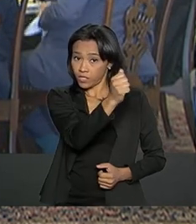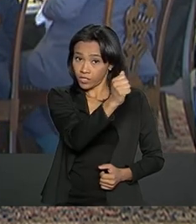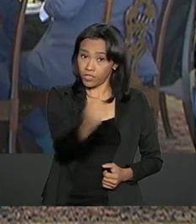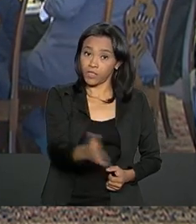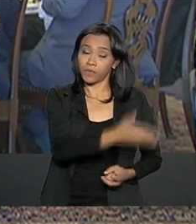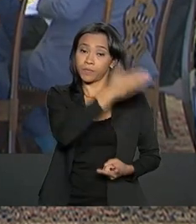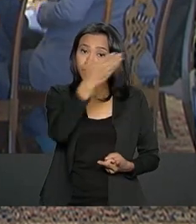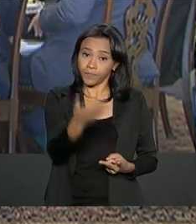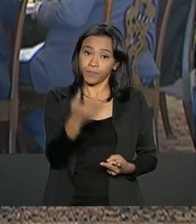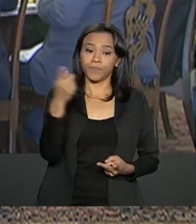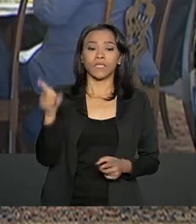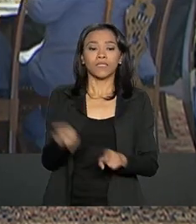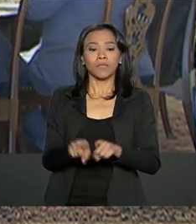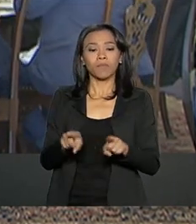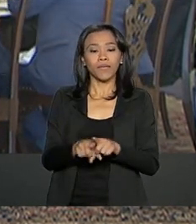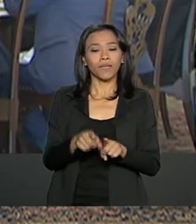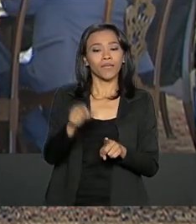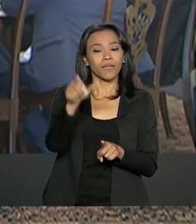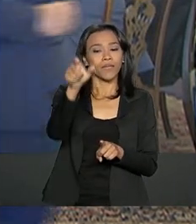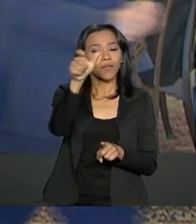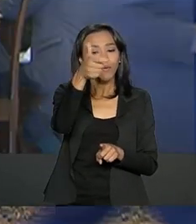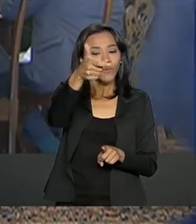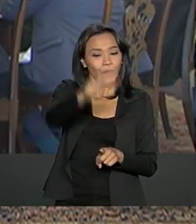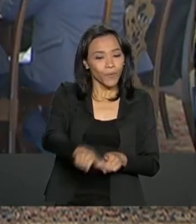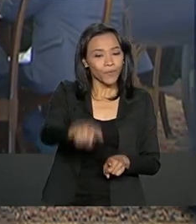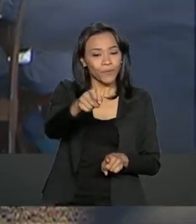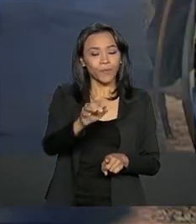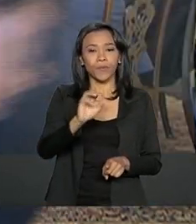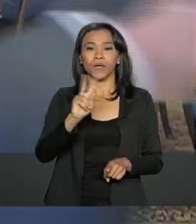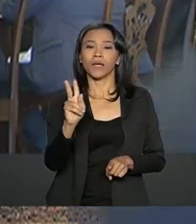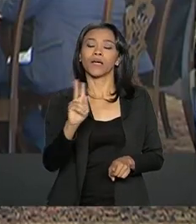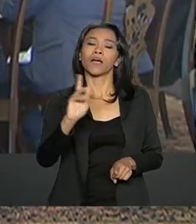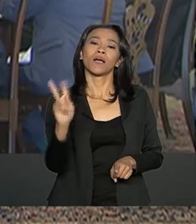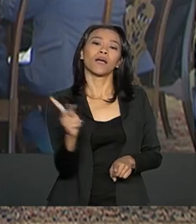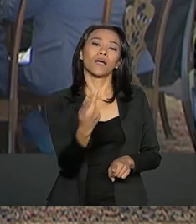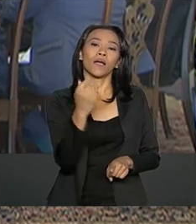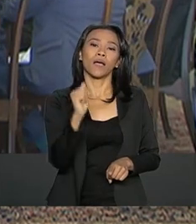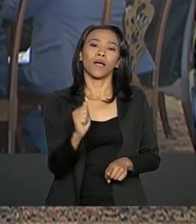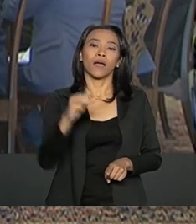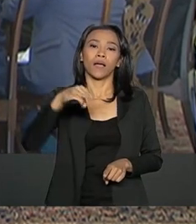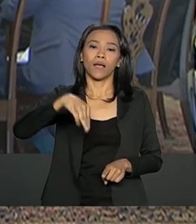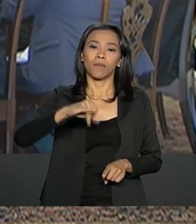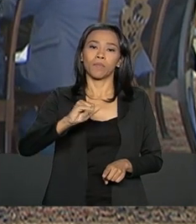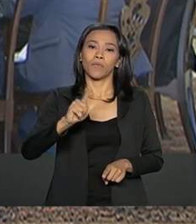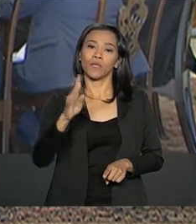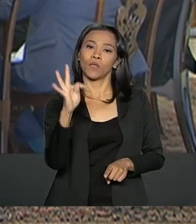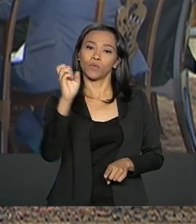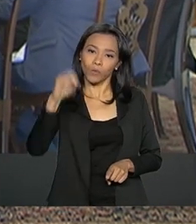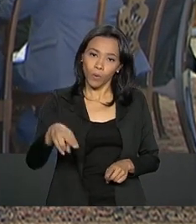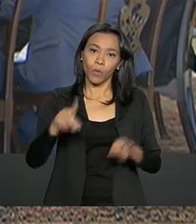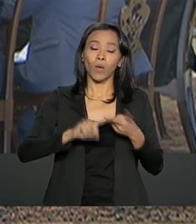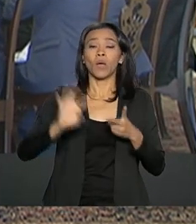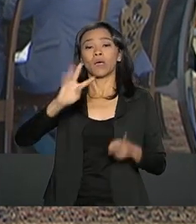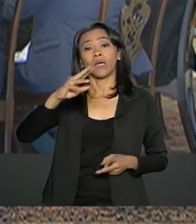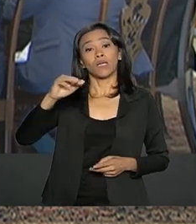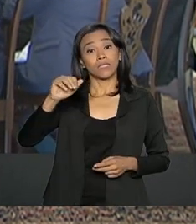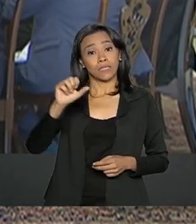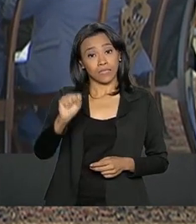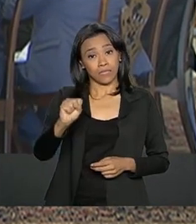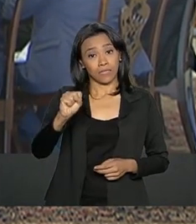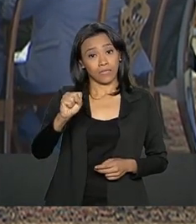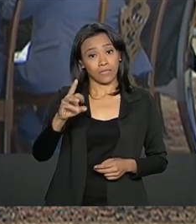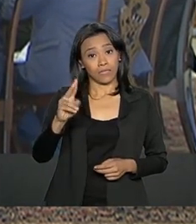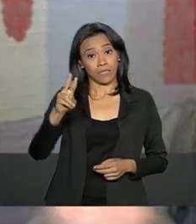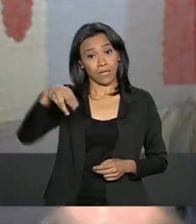Mourão, meu contemporâneo de Academia Militar das Agulhas Negras, senhor presidente José Sarney, prezado presidente